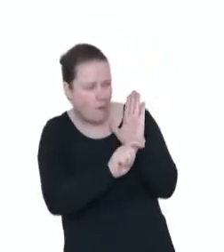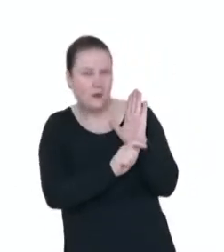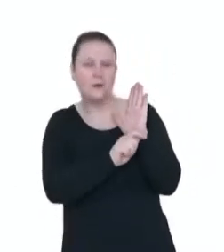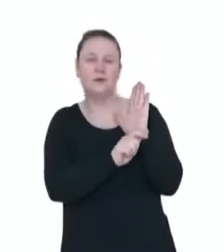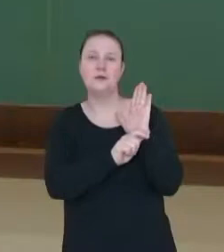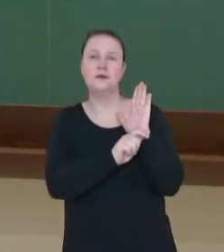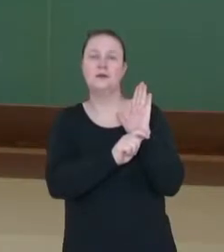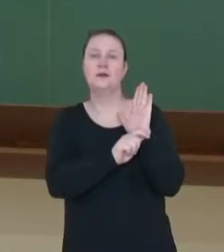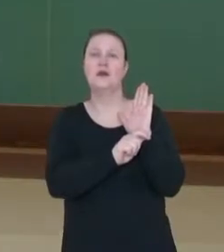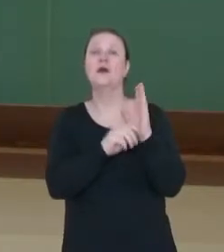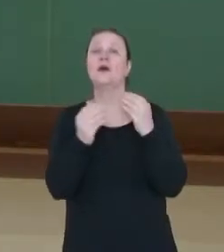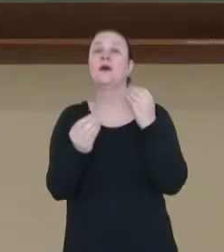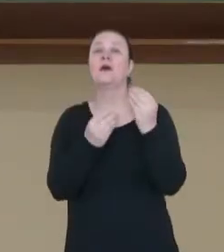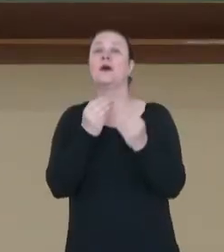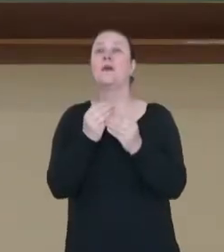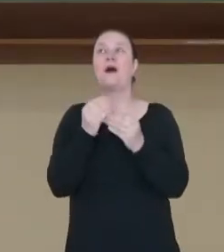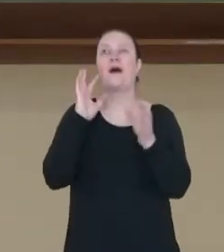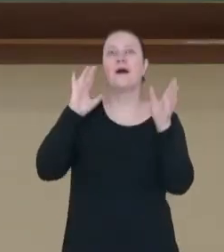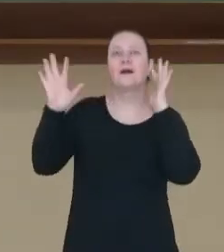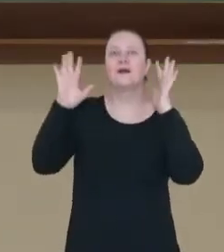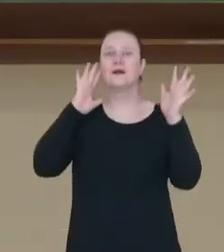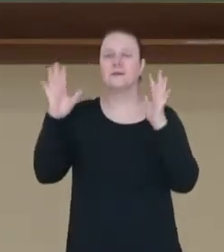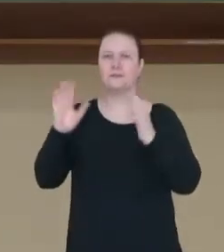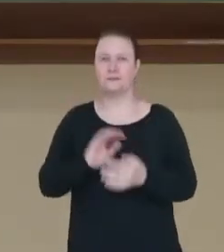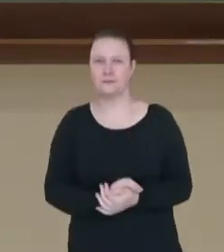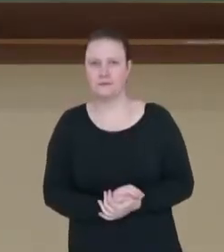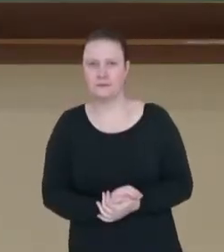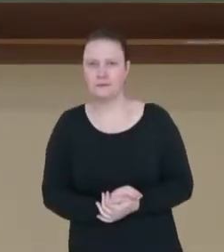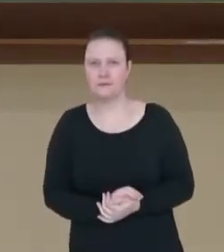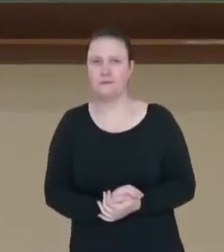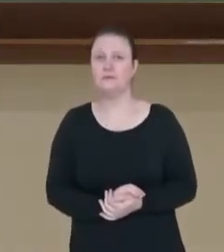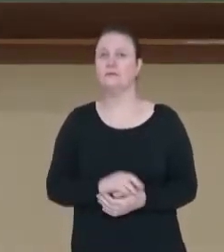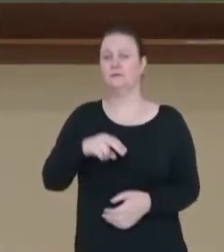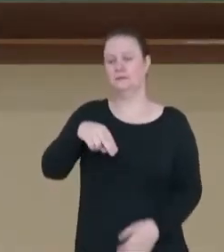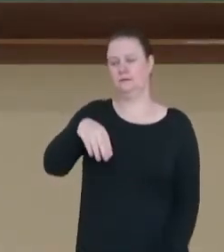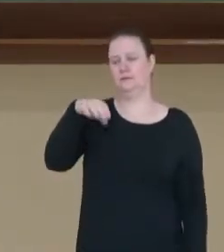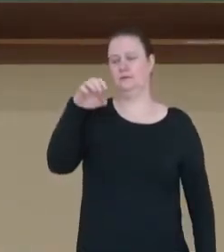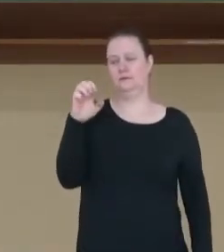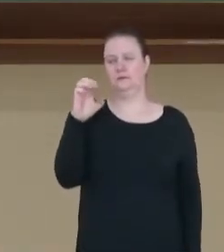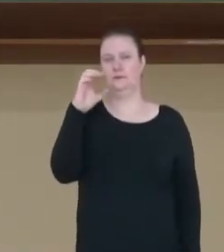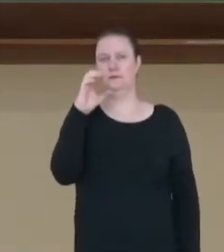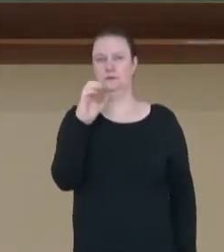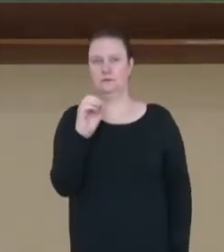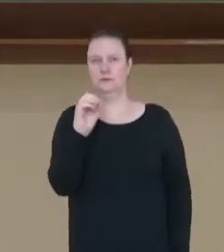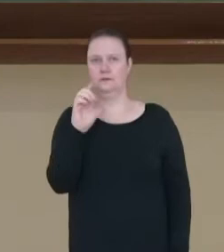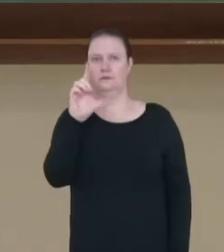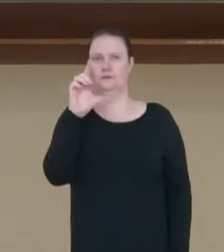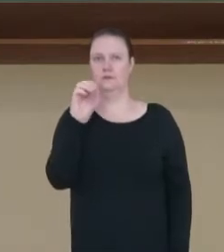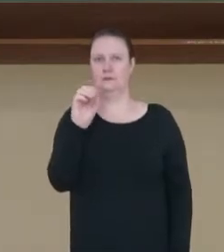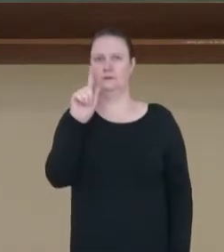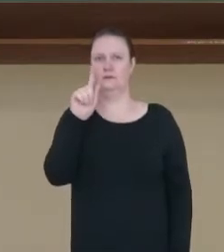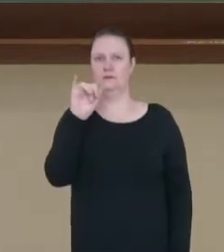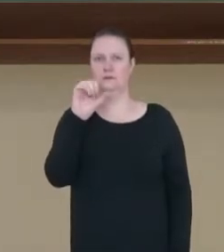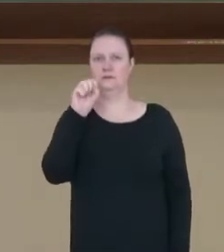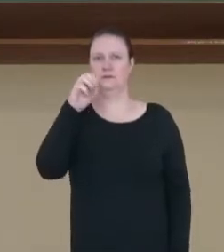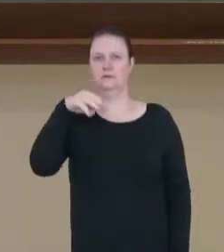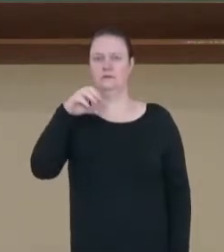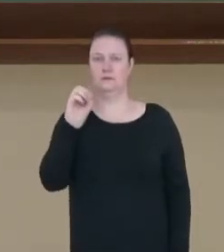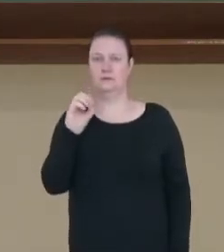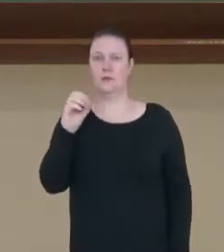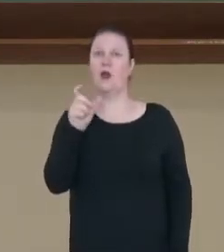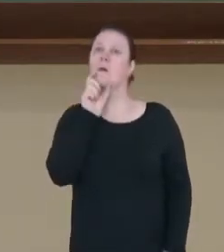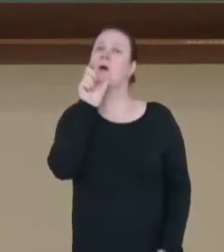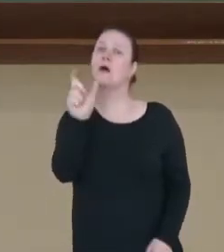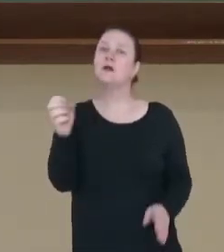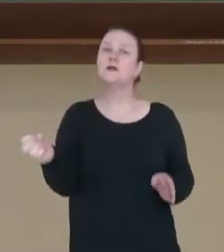eu me eremito. O que é um neologismo? Neo significa novo. Então, uma palavra nova,